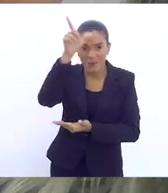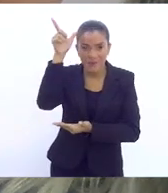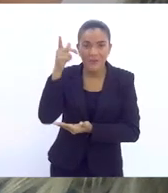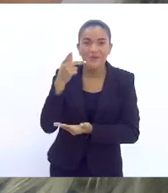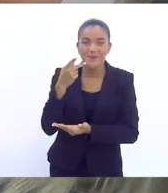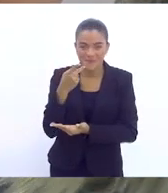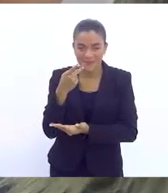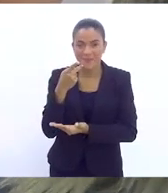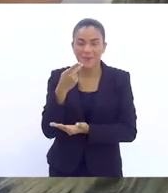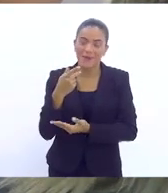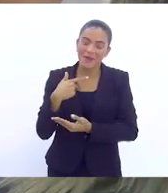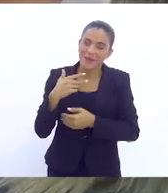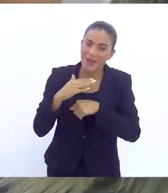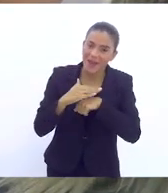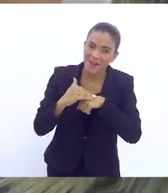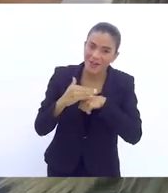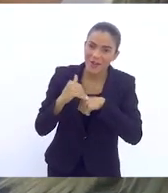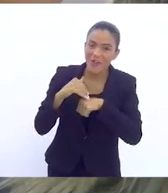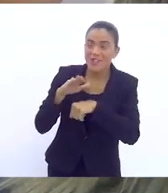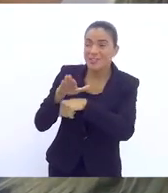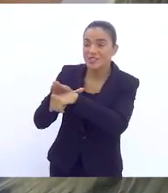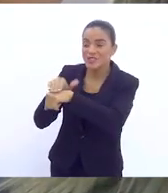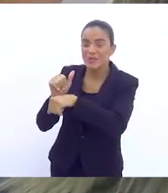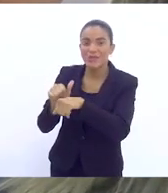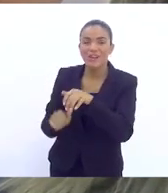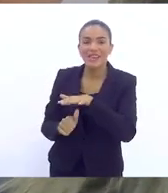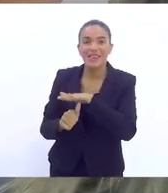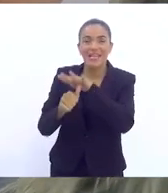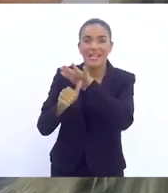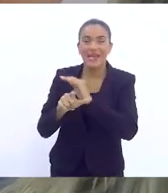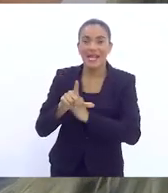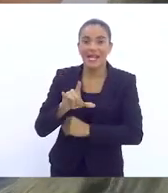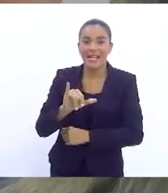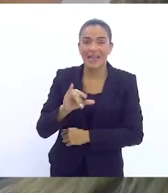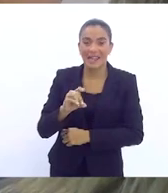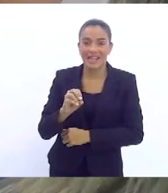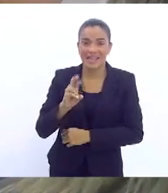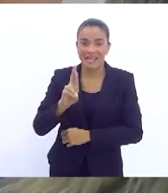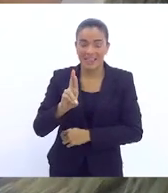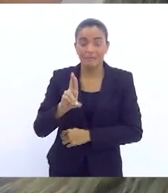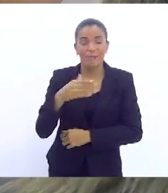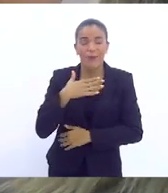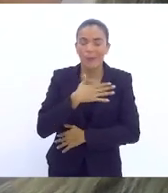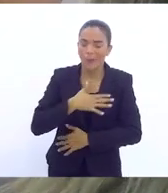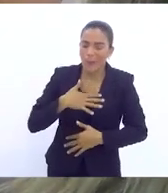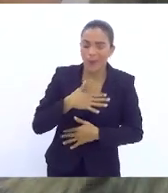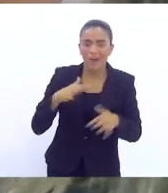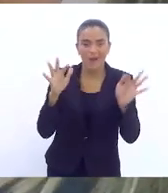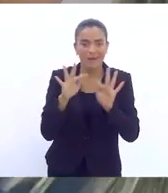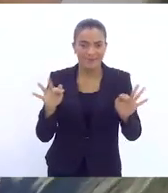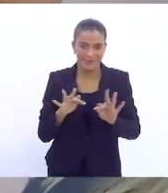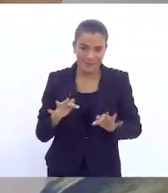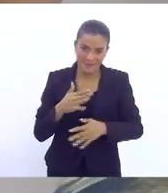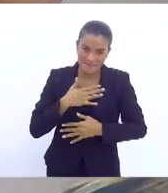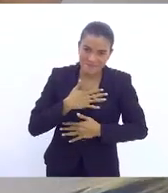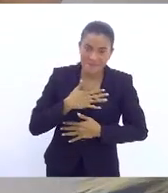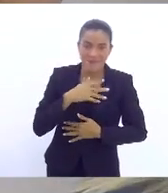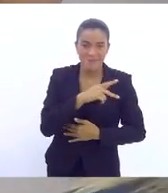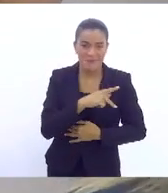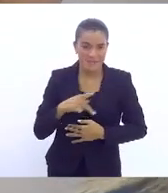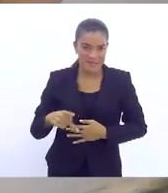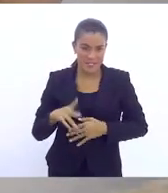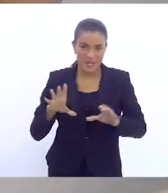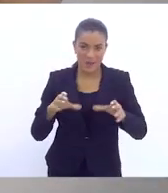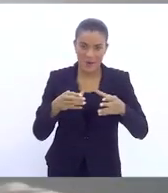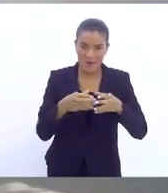quem eu carinhosamente chama de líder então é uma alegria para mim enquanto presidente da Comissão de